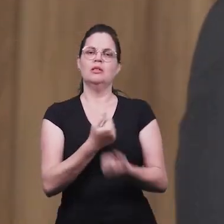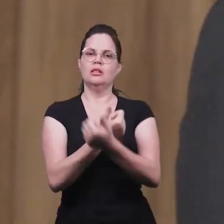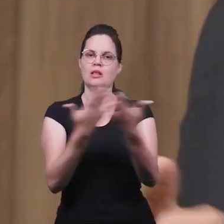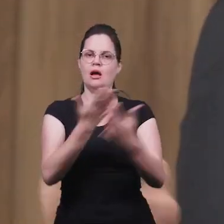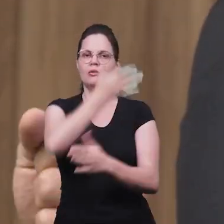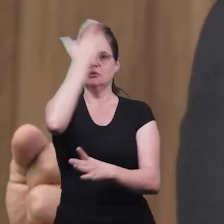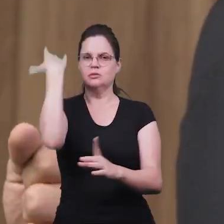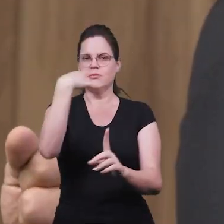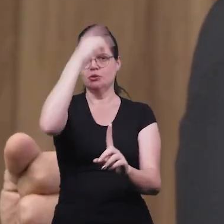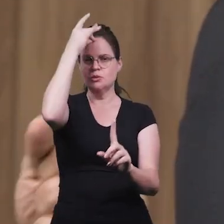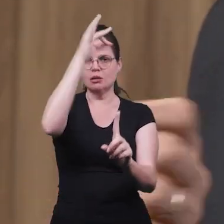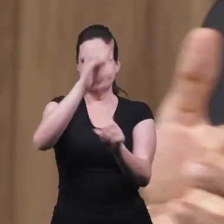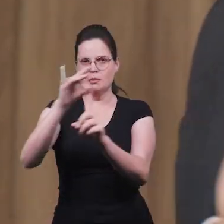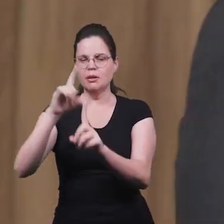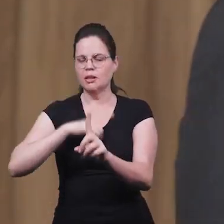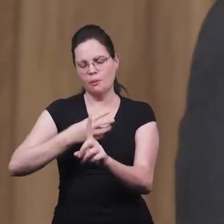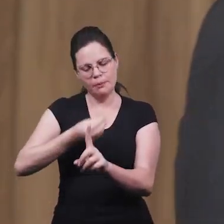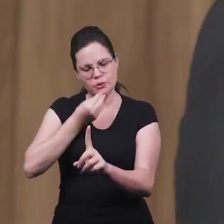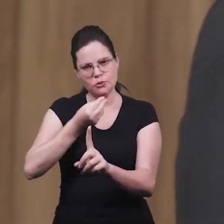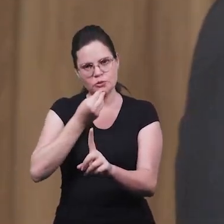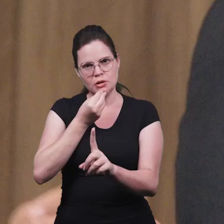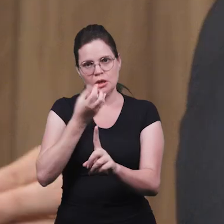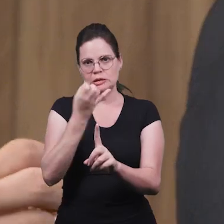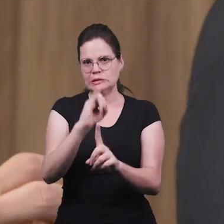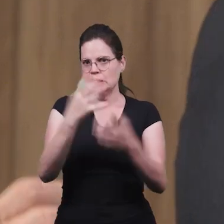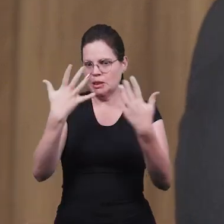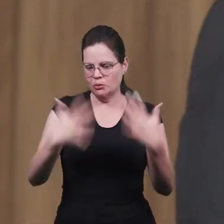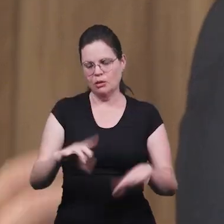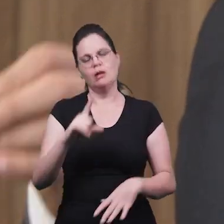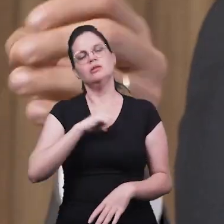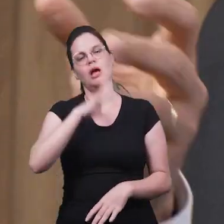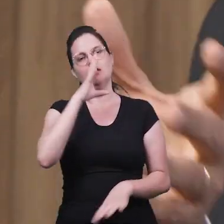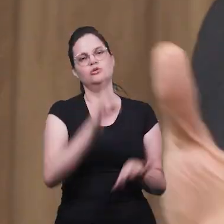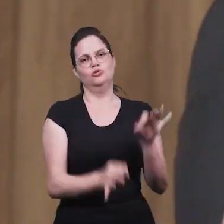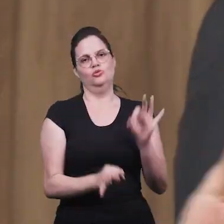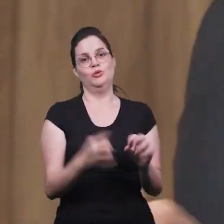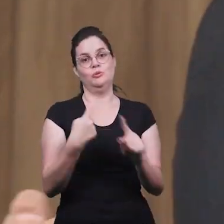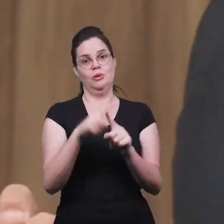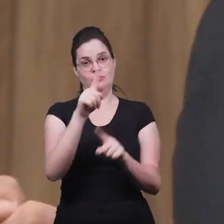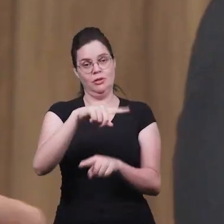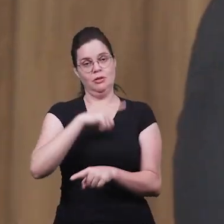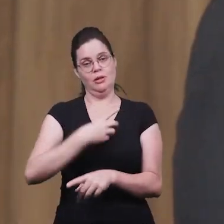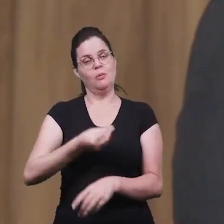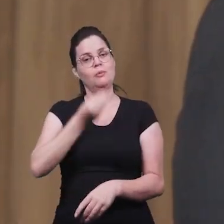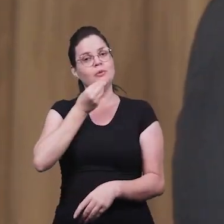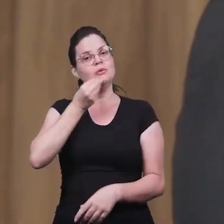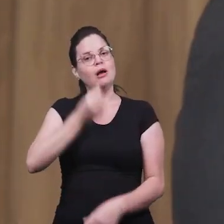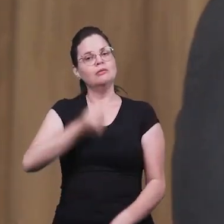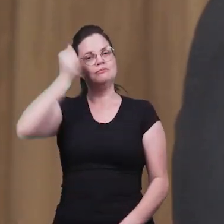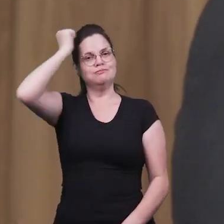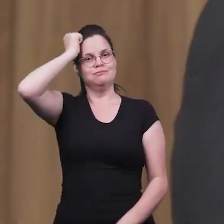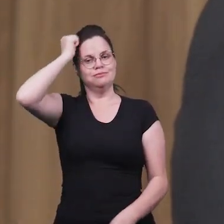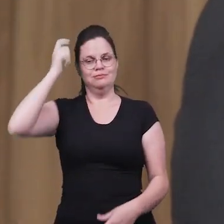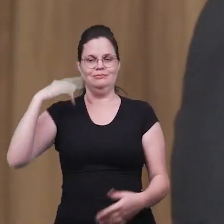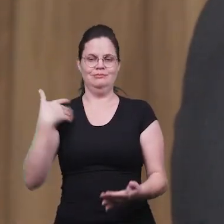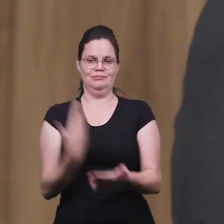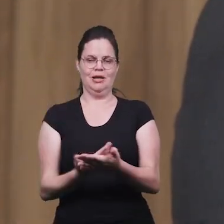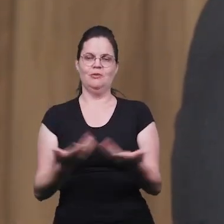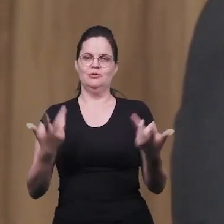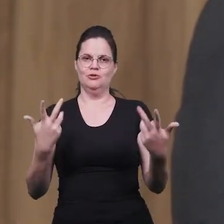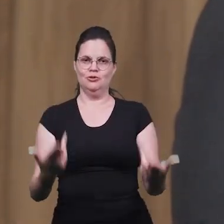batismo com o Espírito Santo. Nós vemos nessa própria carta a oportunidade do arrependimento. Então, até nos dias de